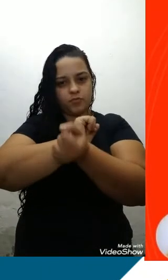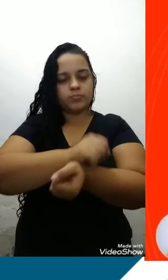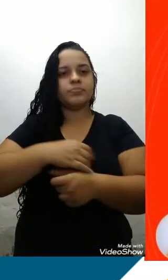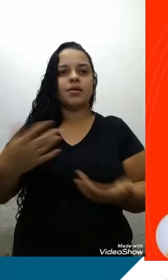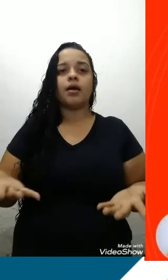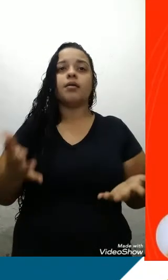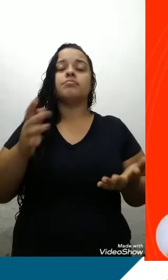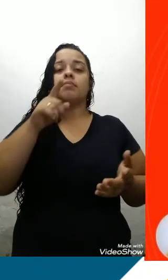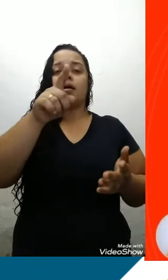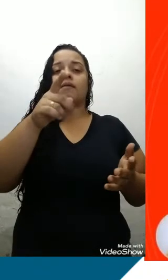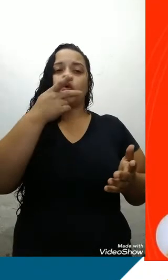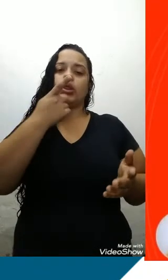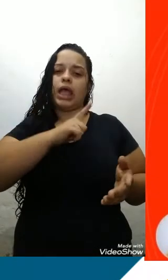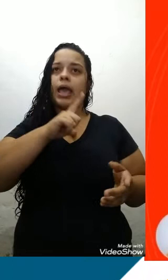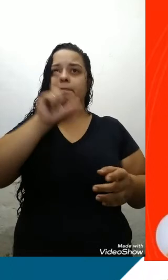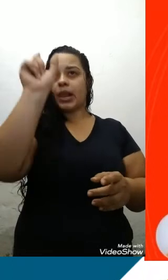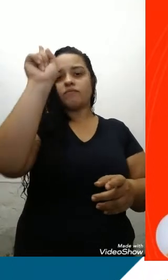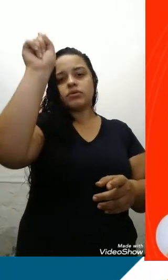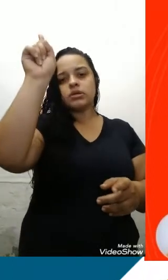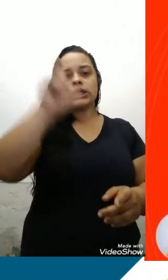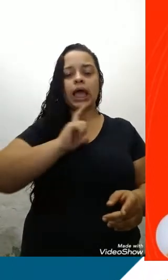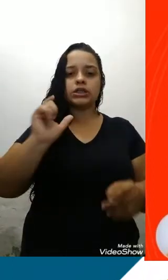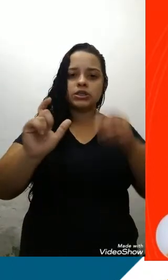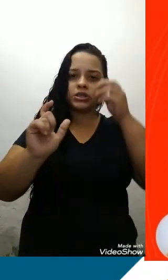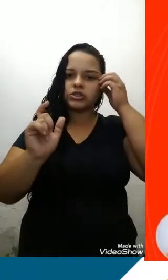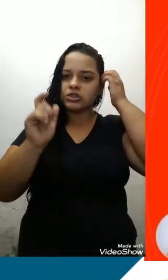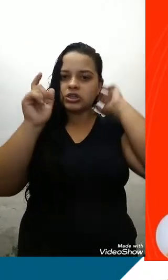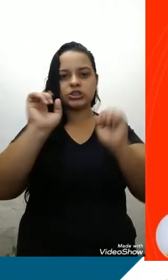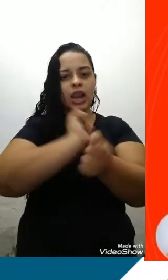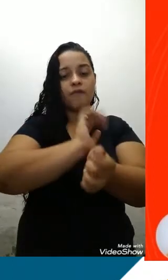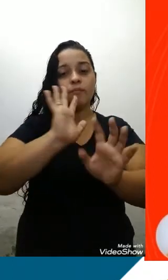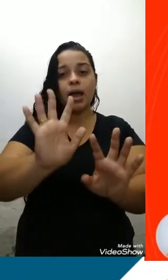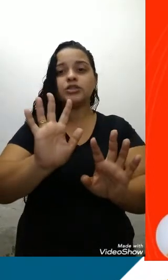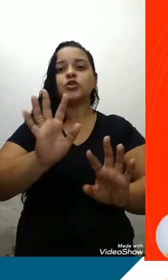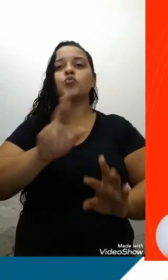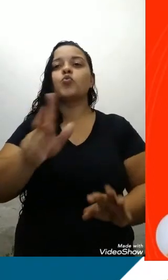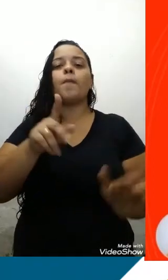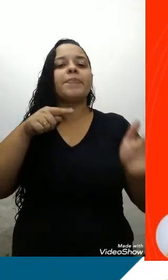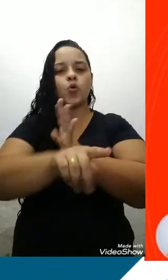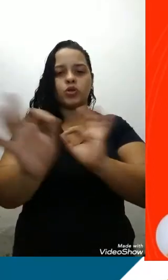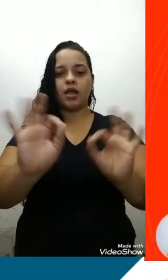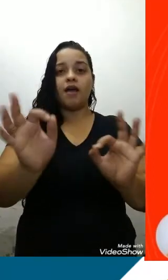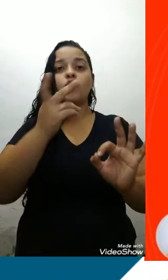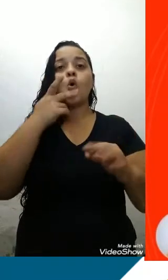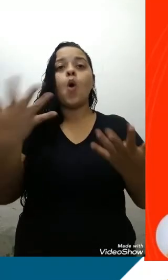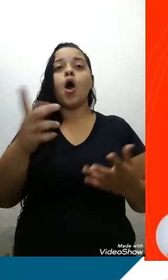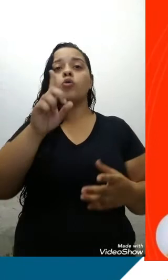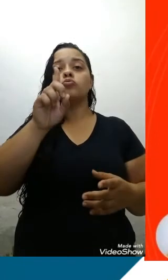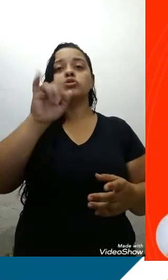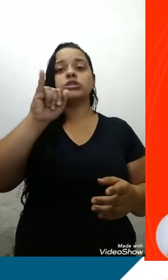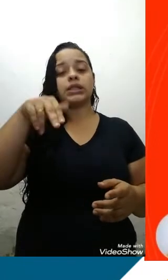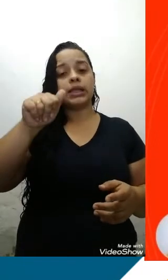ele está perguntando qual seria a explicação para o dinamismo. E isso seria um dos fatores, e